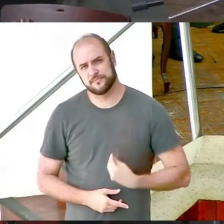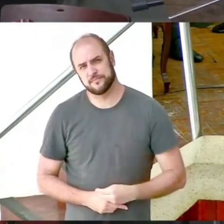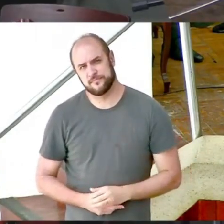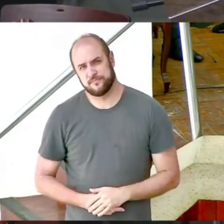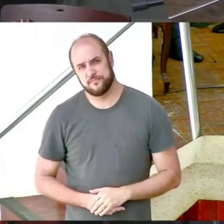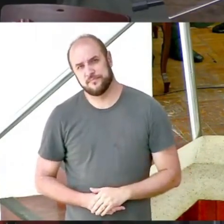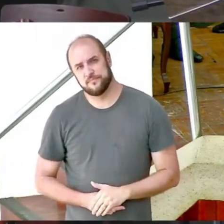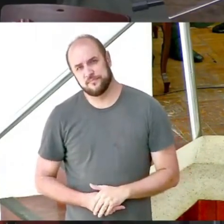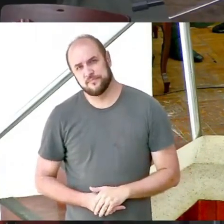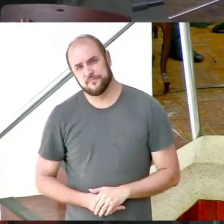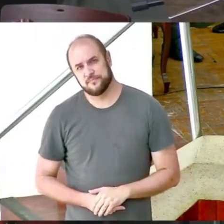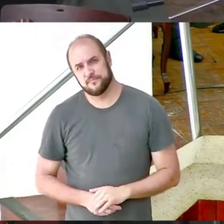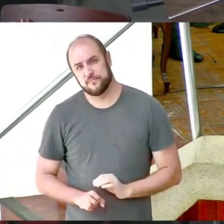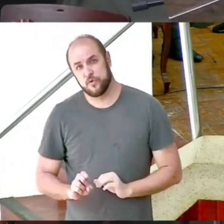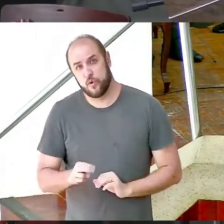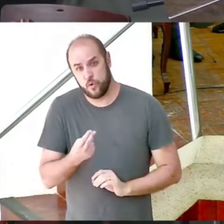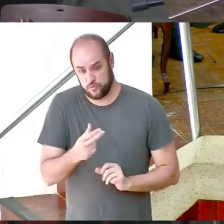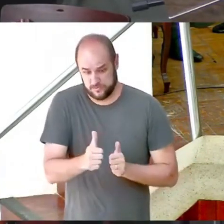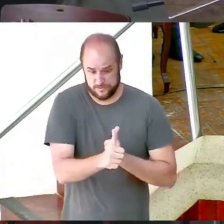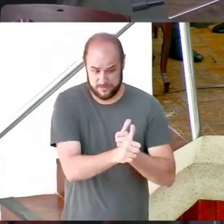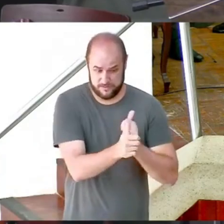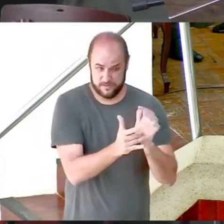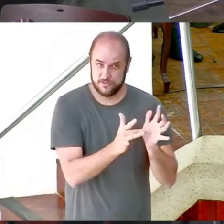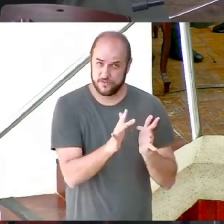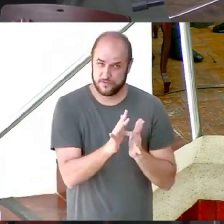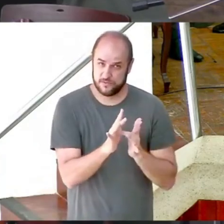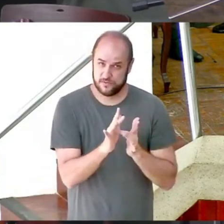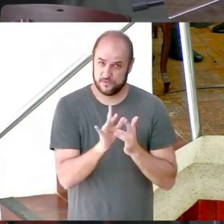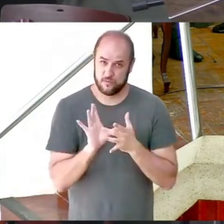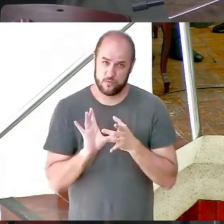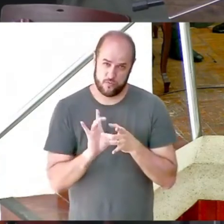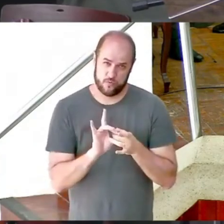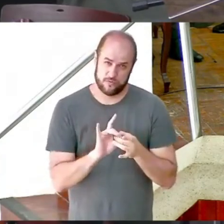ou eu sirvo a Cristo. Naquele contexto, era isso.